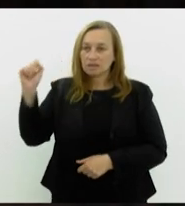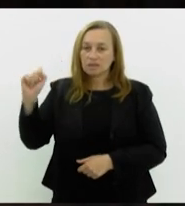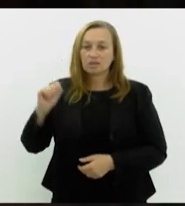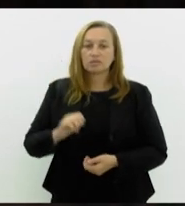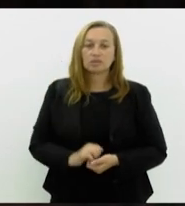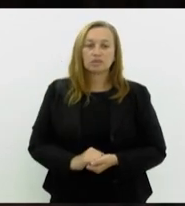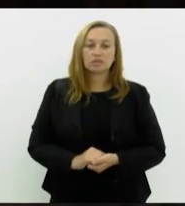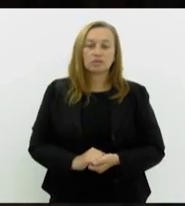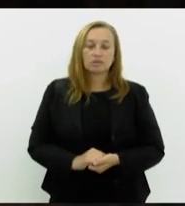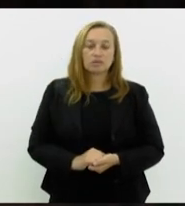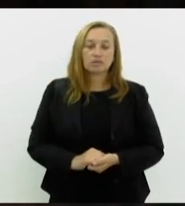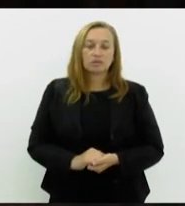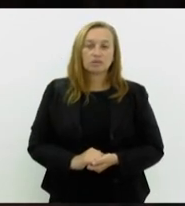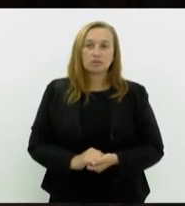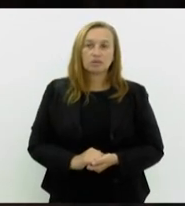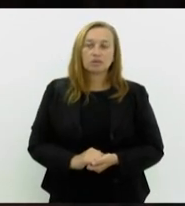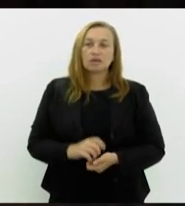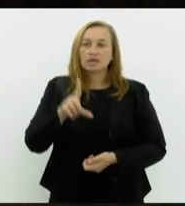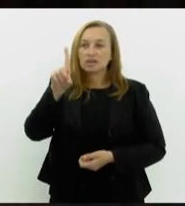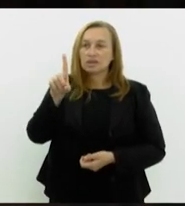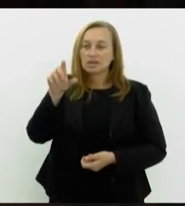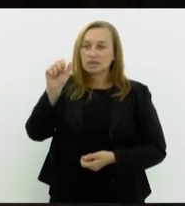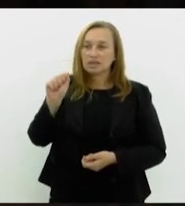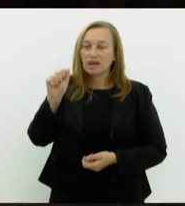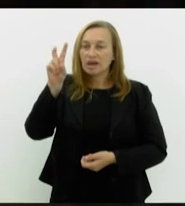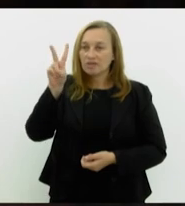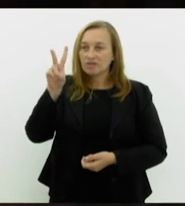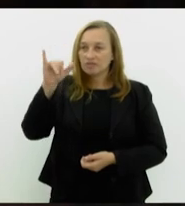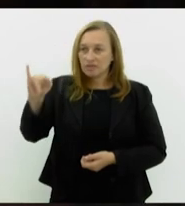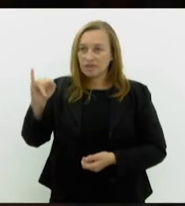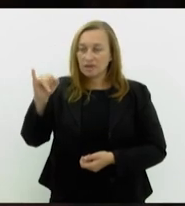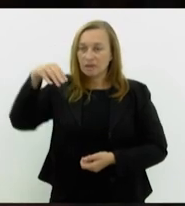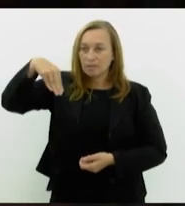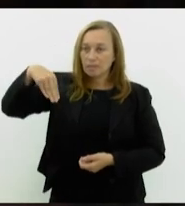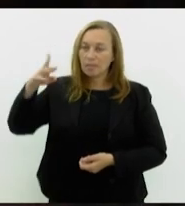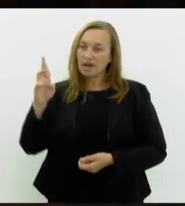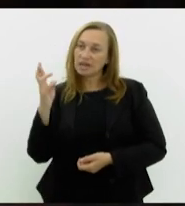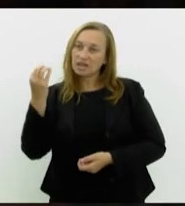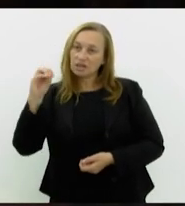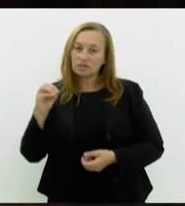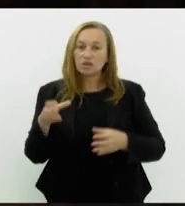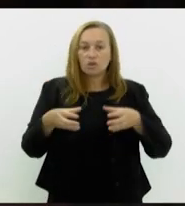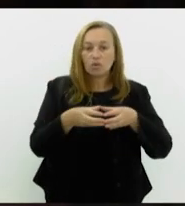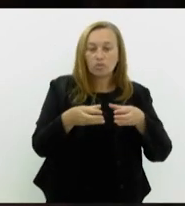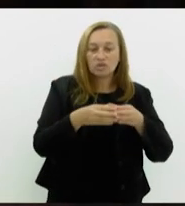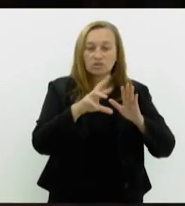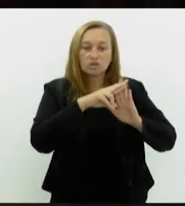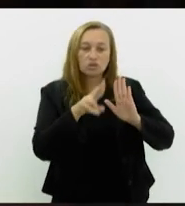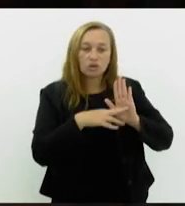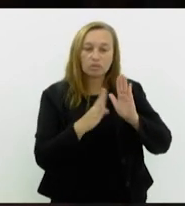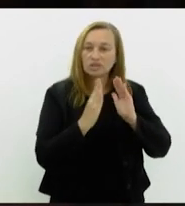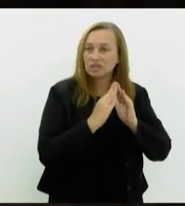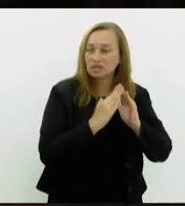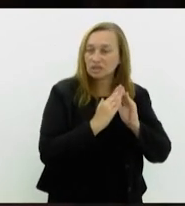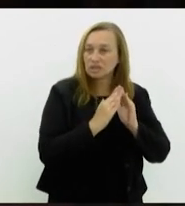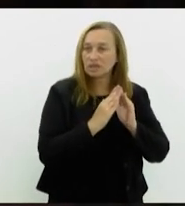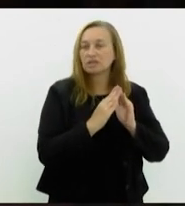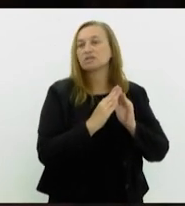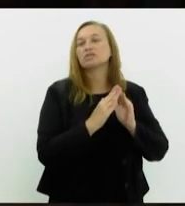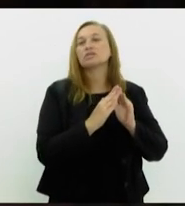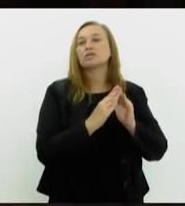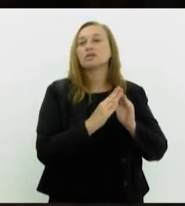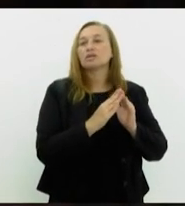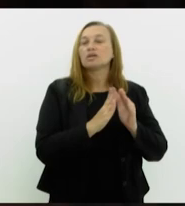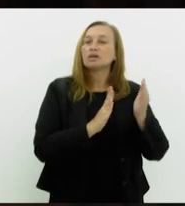respectivo diploma ao senhor Davi Mariano da Silva. Parecer da Comissão de Normas Internas e Proposições